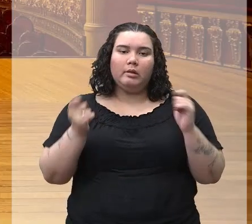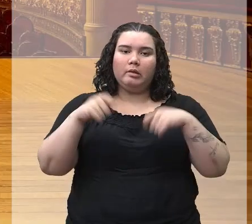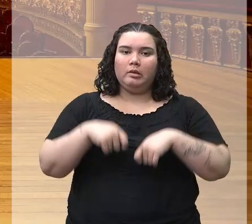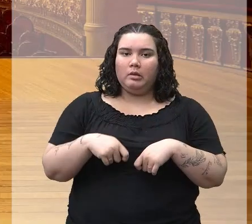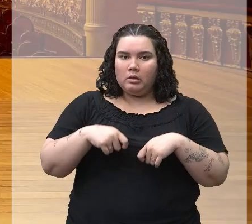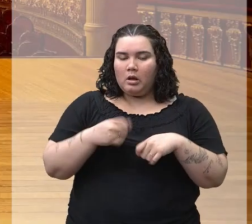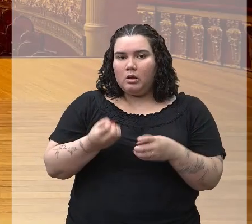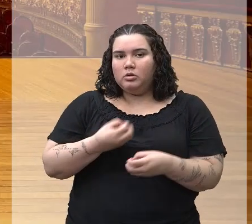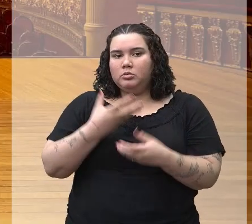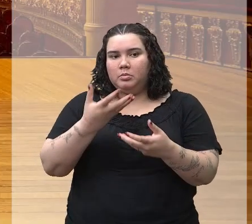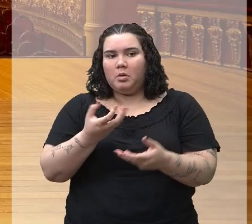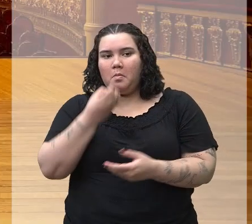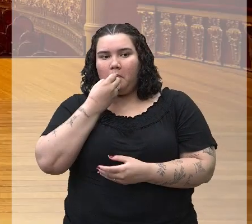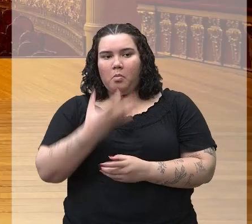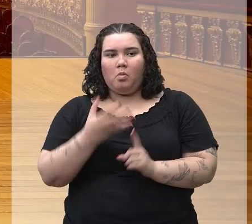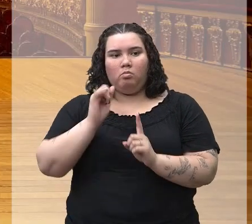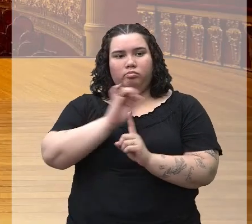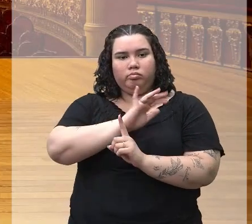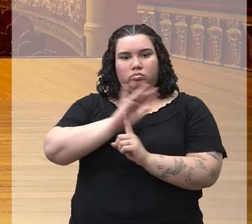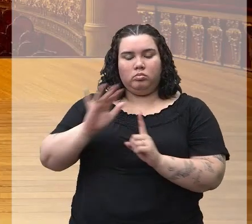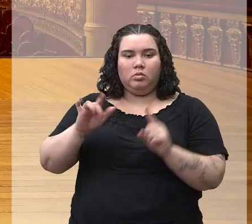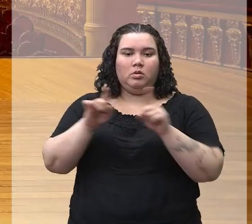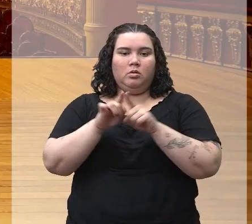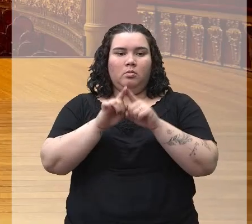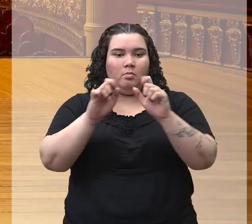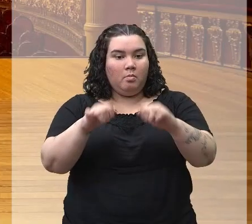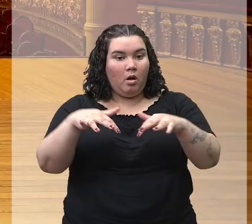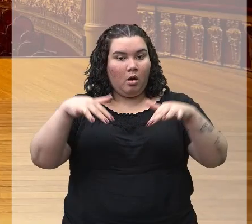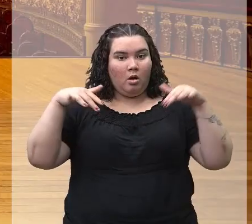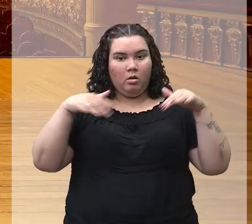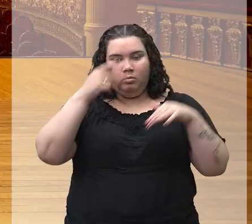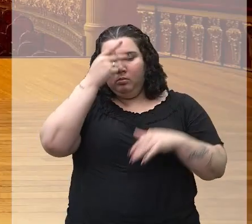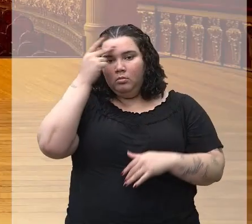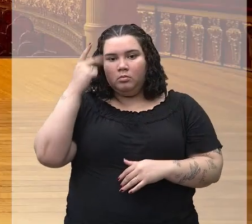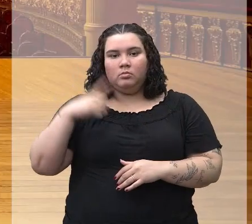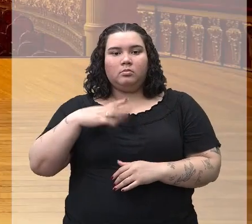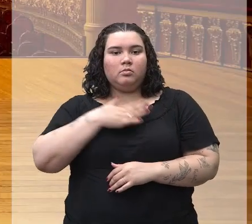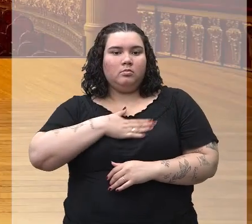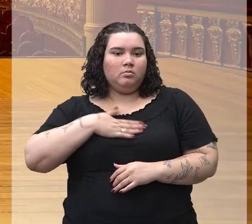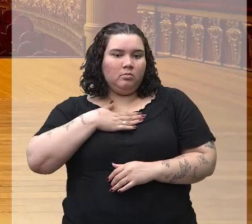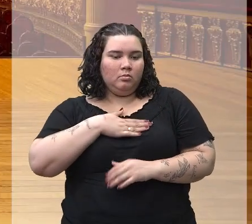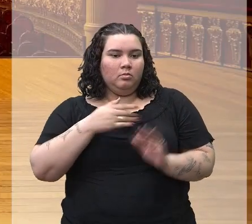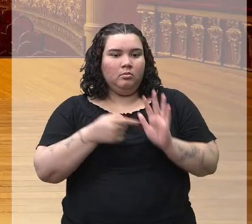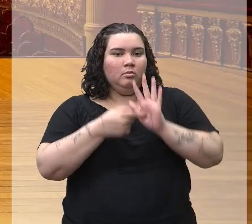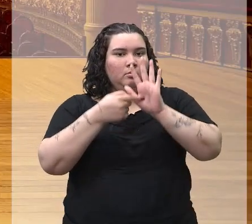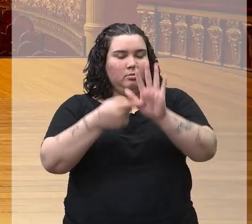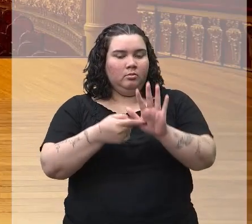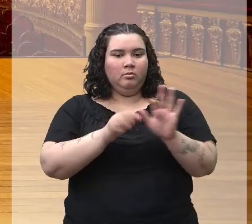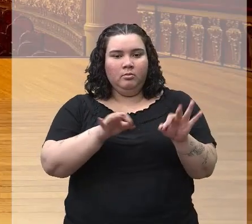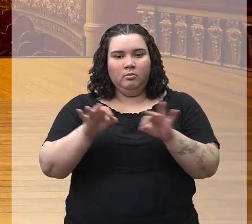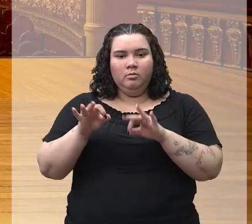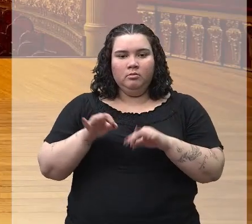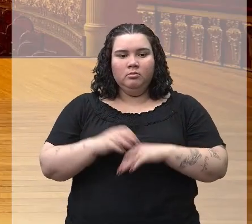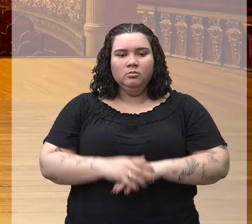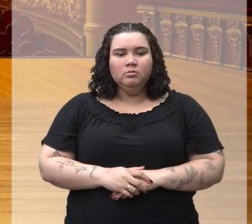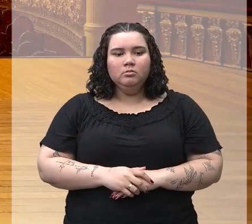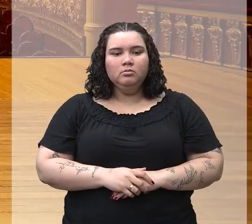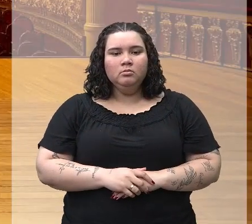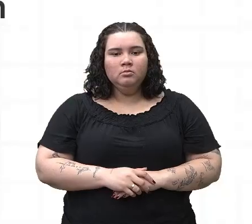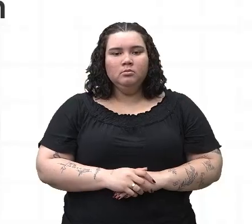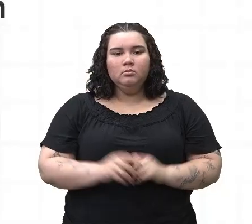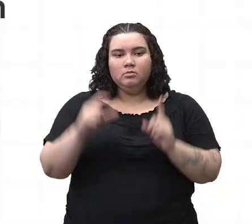melhor forma possível e que a plateia possa apreciar, né, a obra que está sendo apresentada no palco. Então, olha só, a